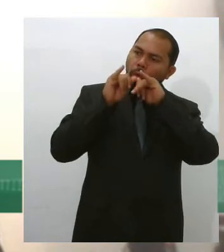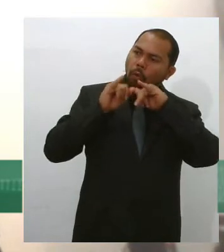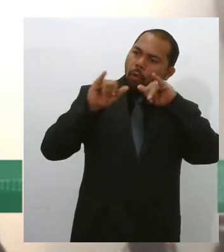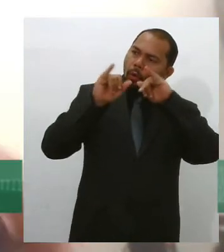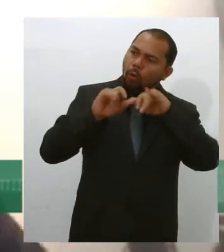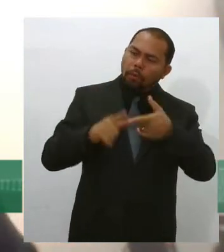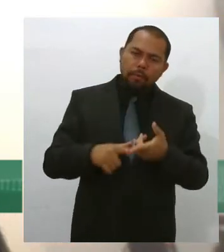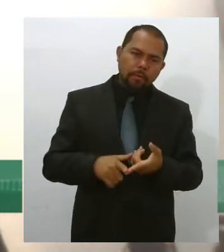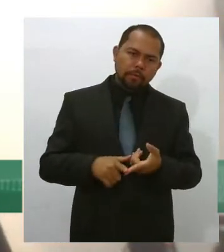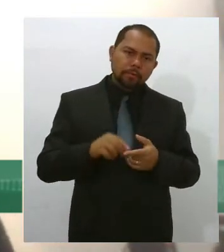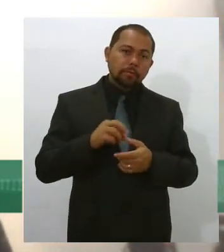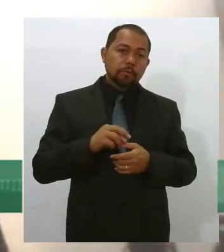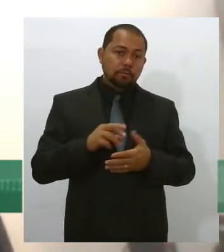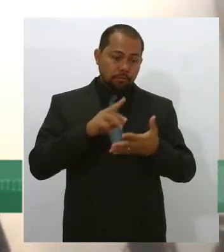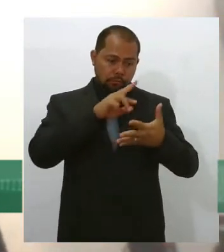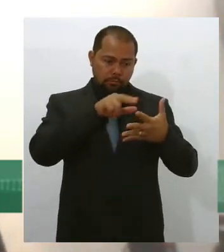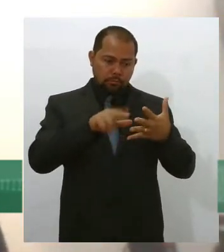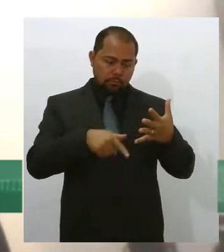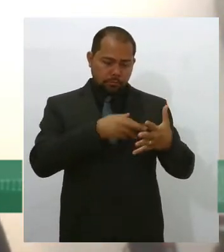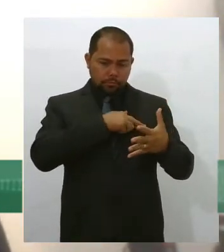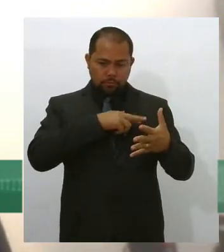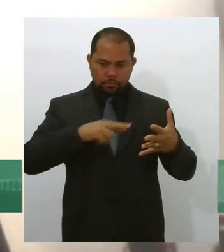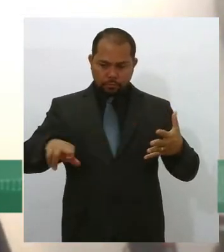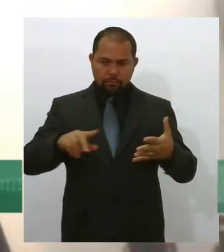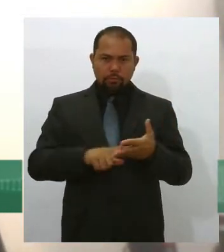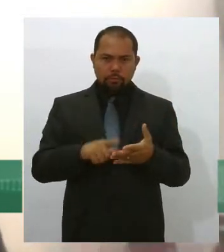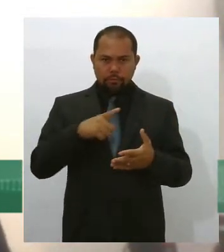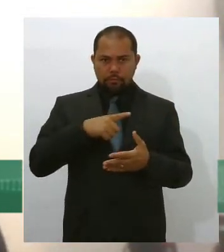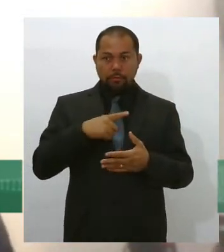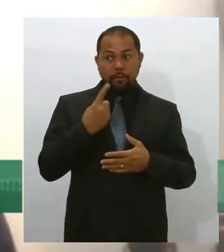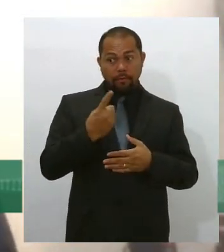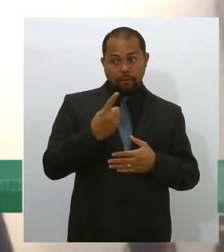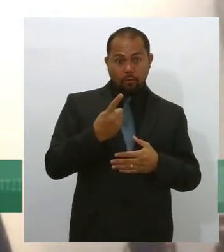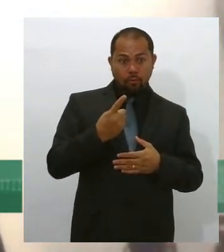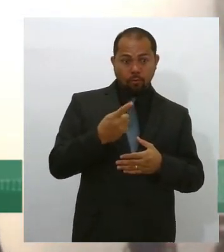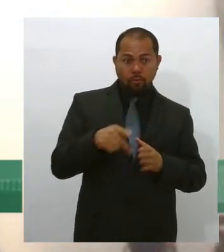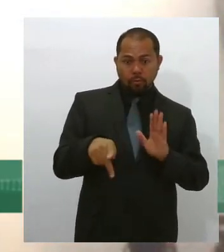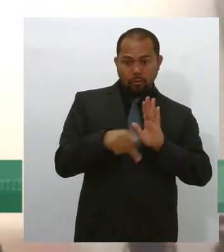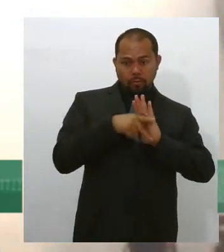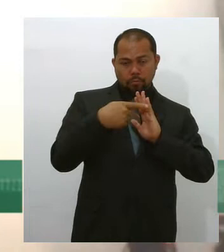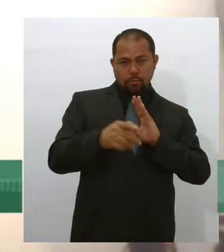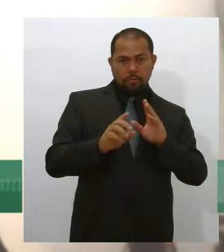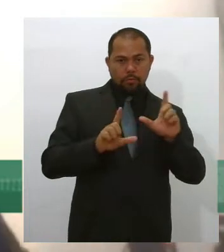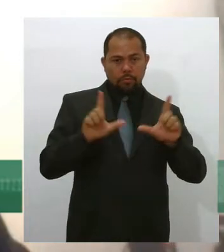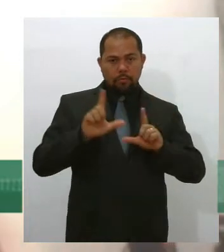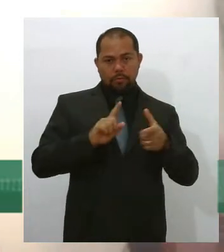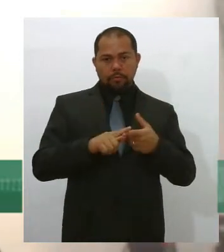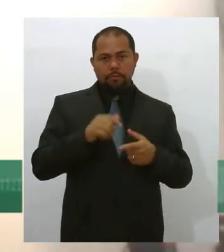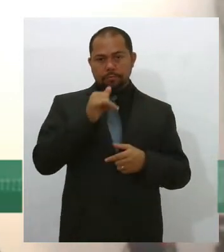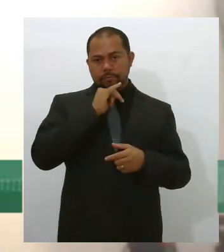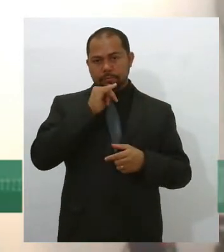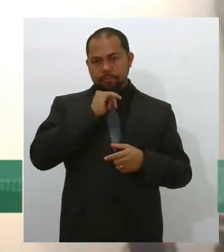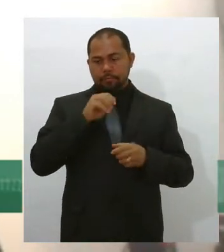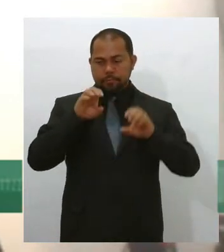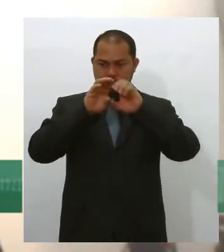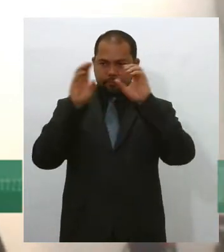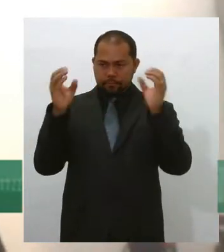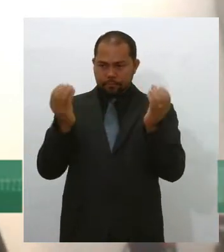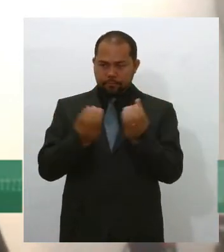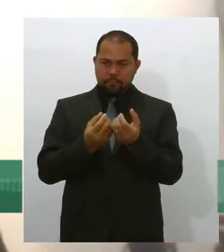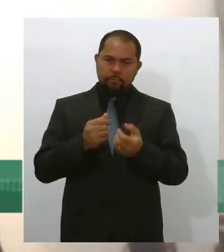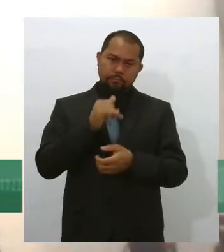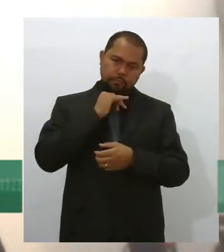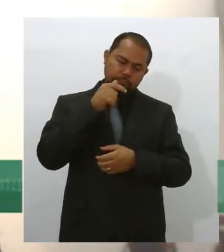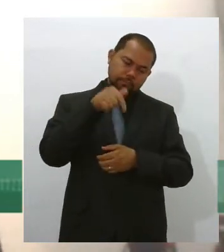religiões ou se tivesse um programa em SP e como nós temos por exemplo congresso de palco que discutisse aspectos